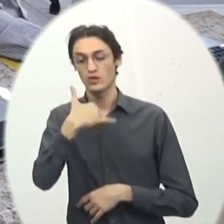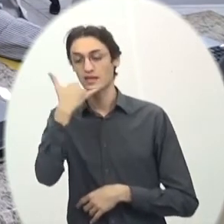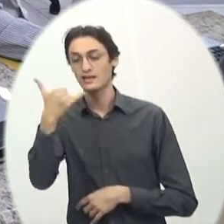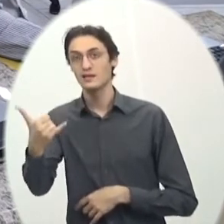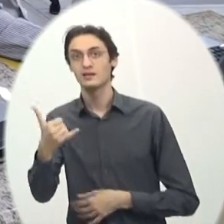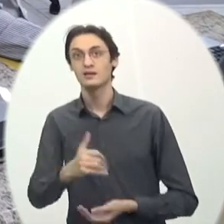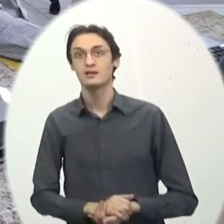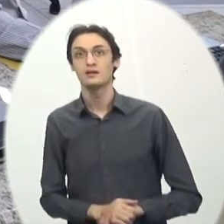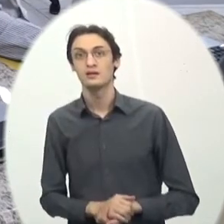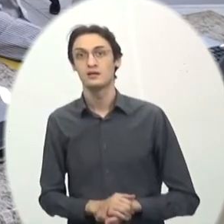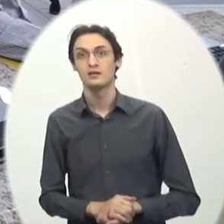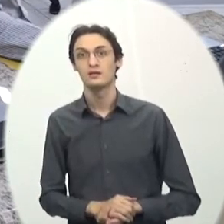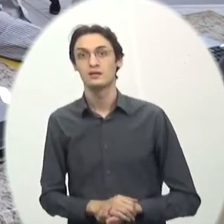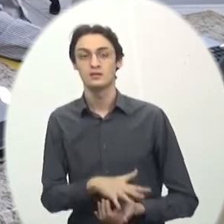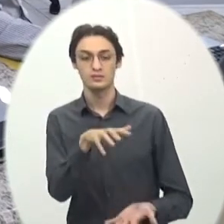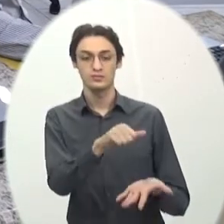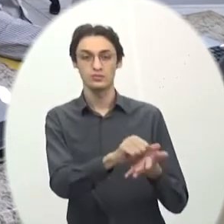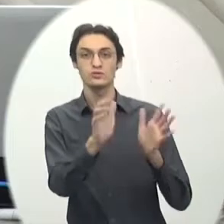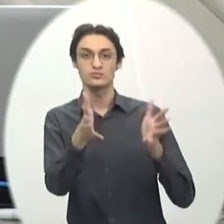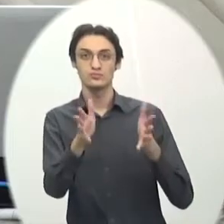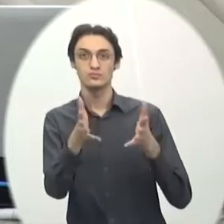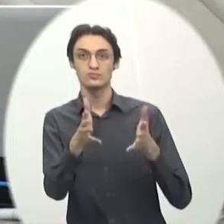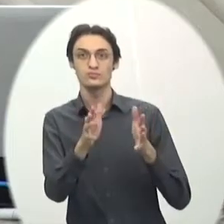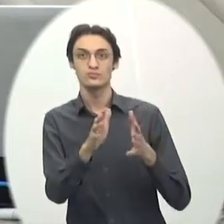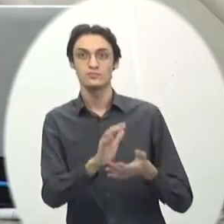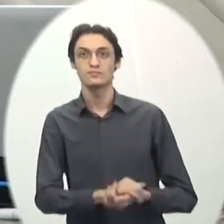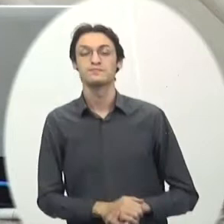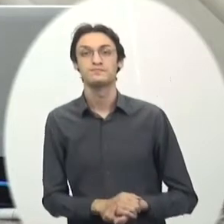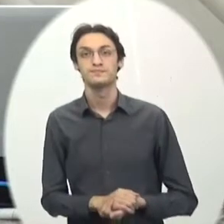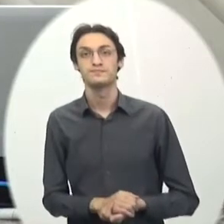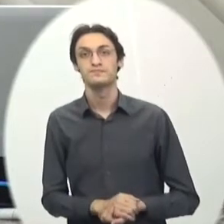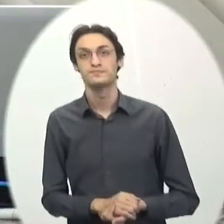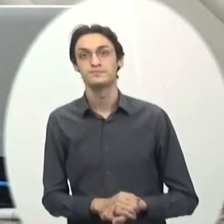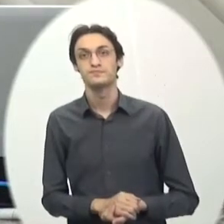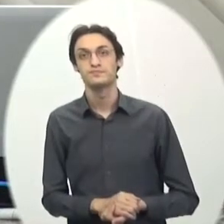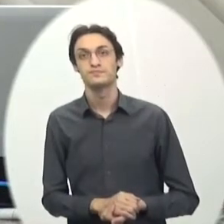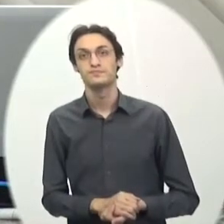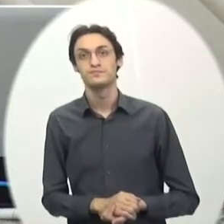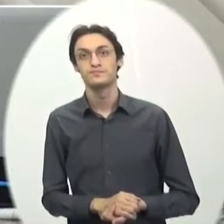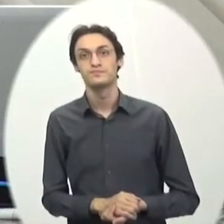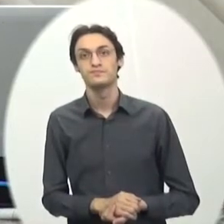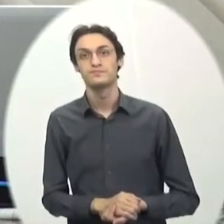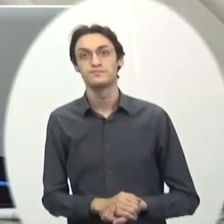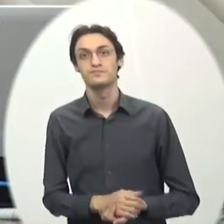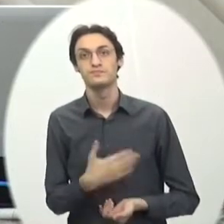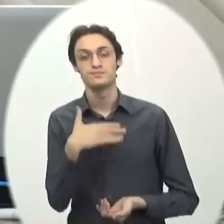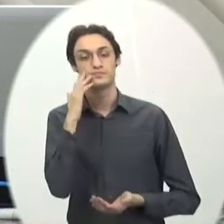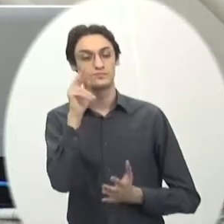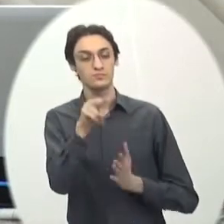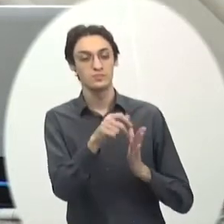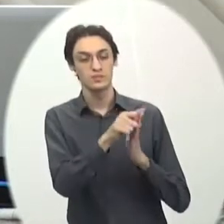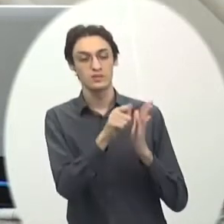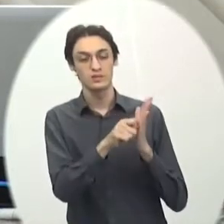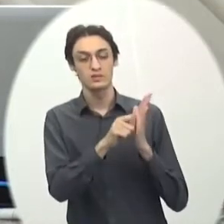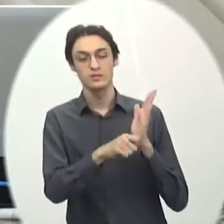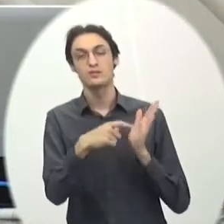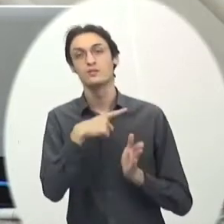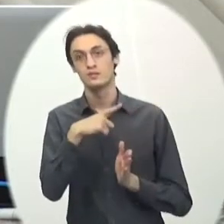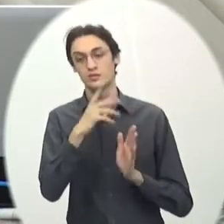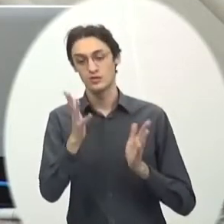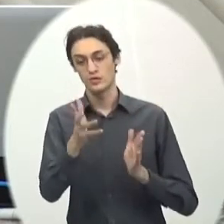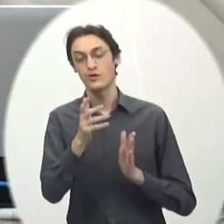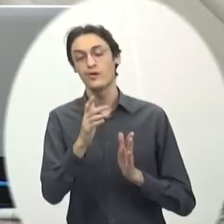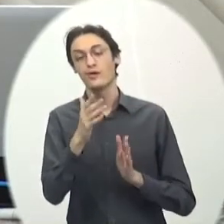Vereador, já está registrado isso nos anais da casa? E certamente o nosso relator, ele tem todos esses dados e